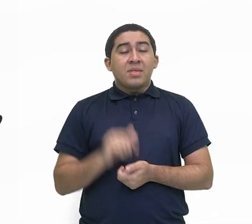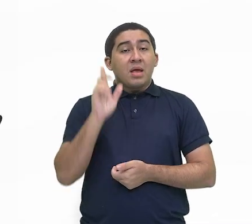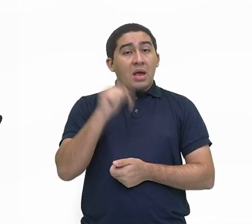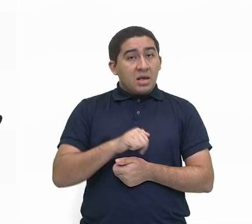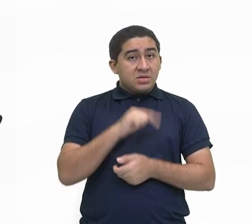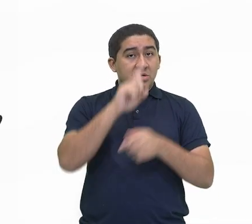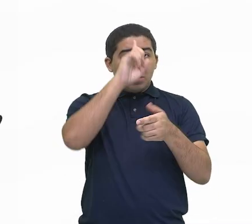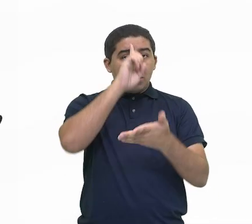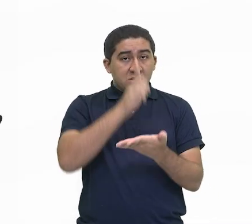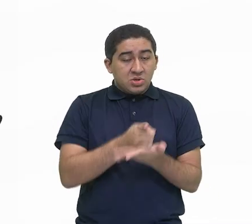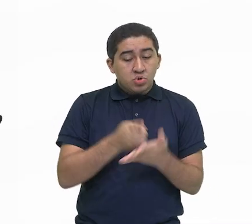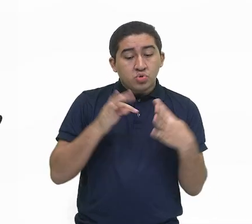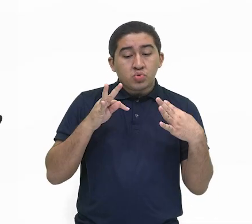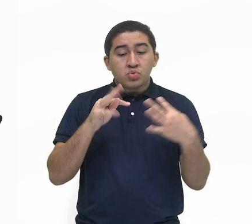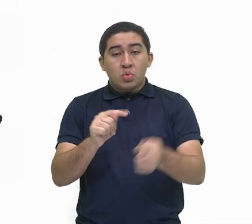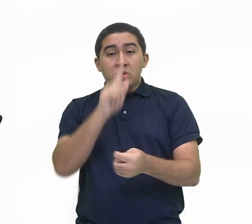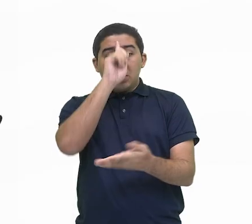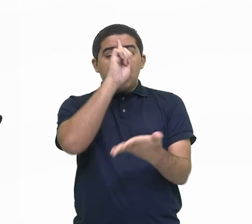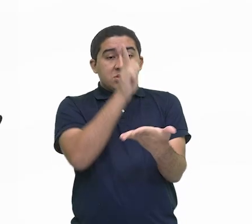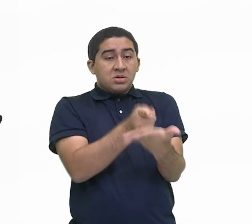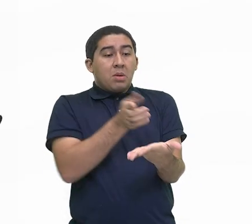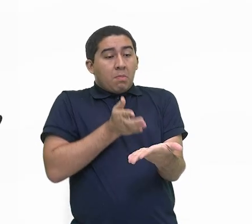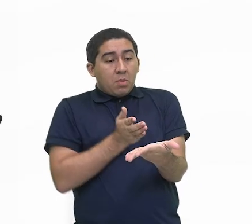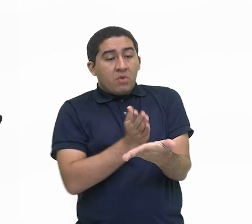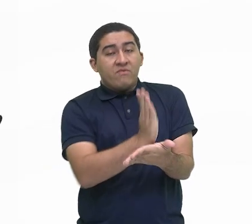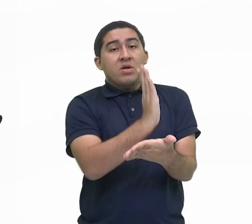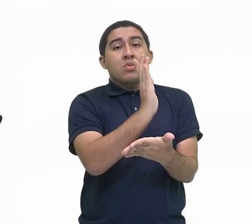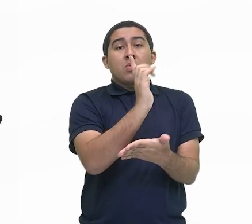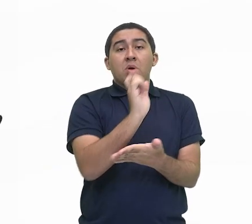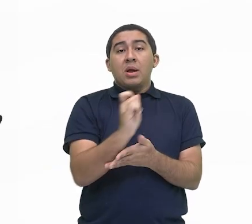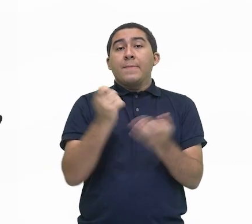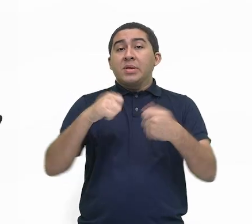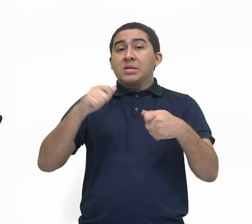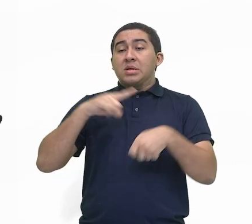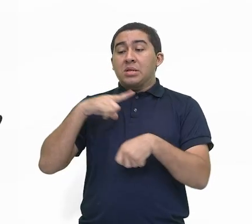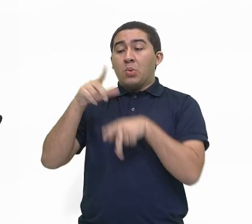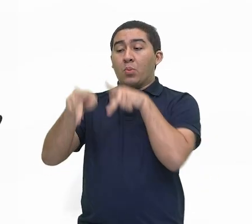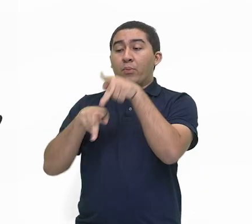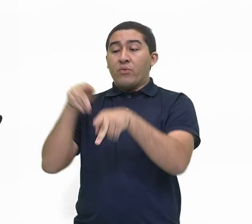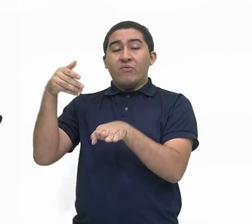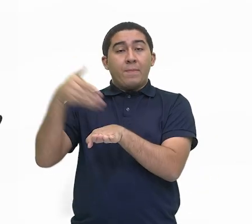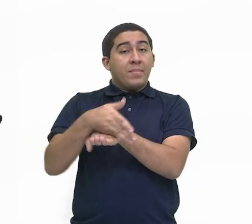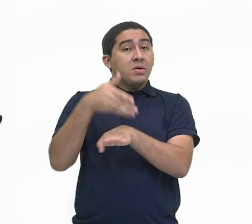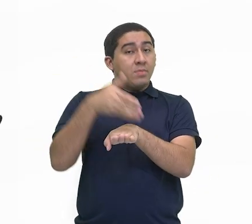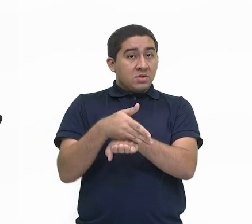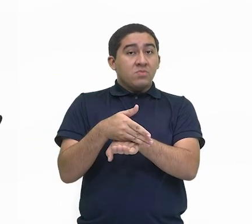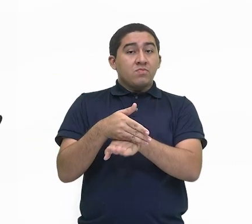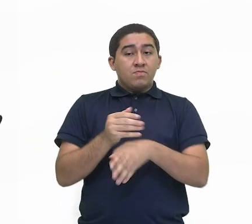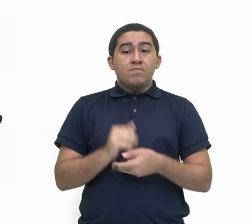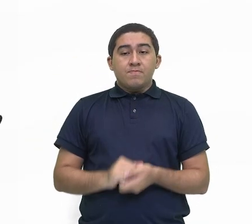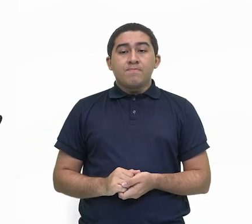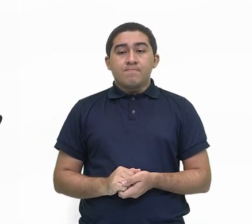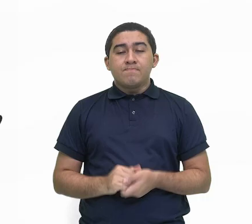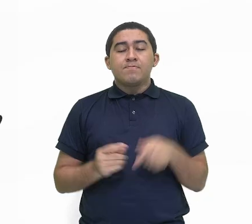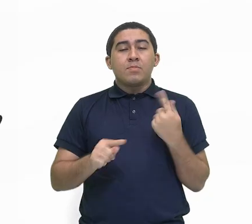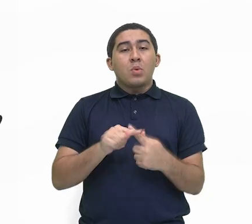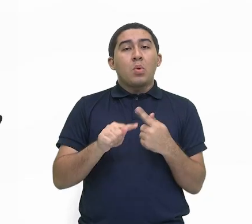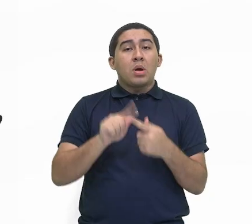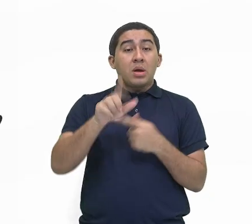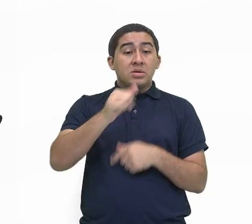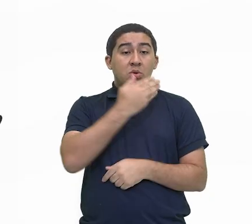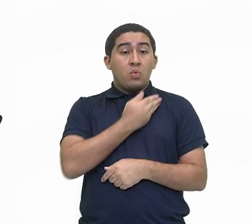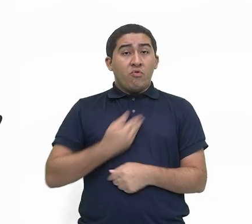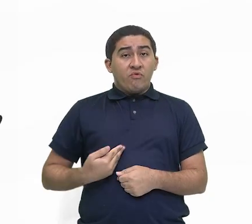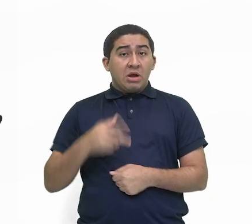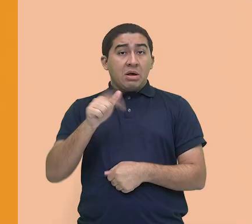Essas decisões, elas são tomadas com a participação do povo. Por quê? Porque esse